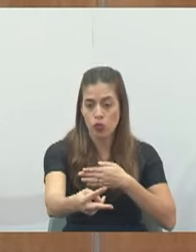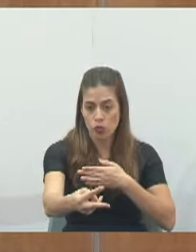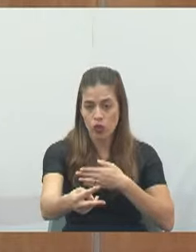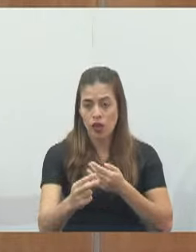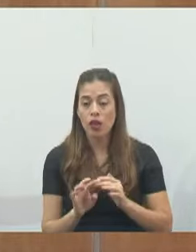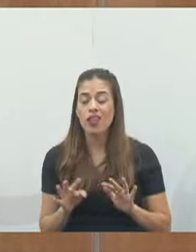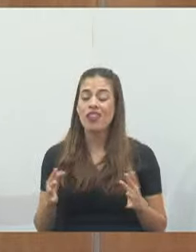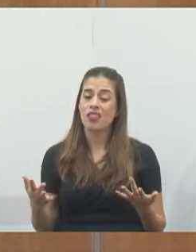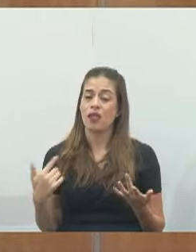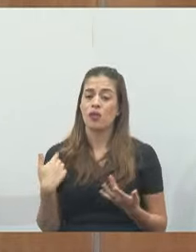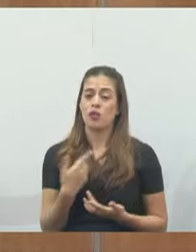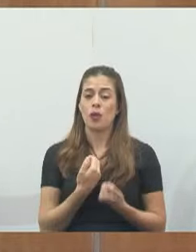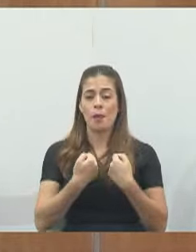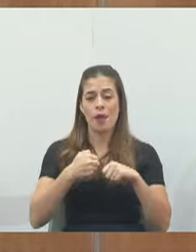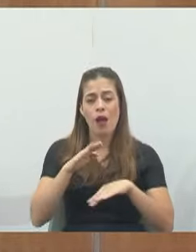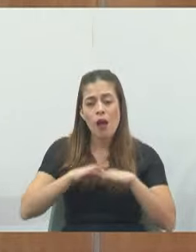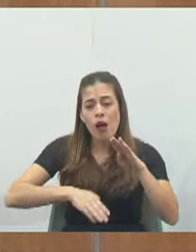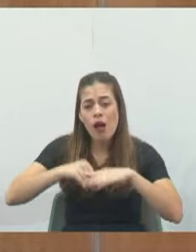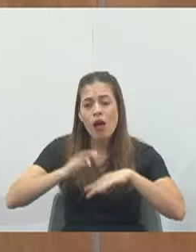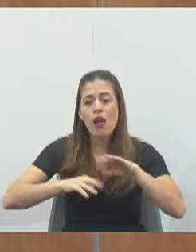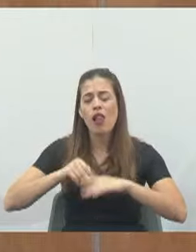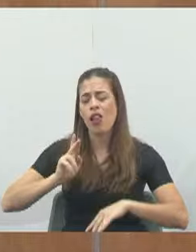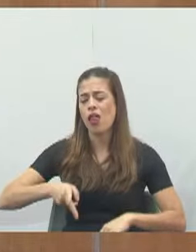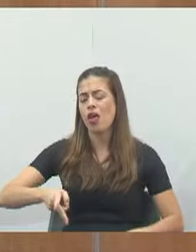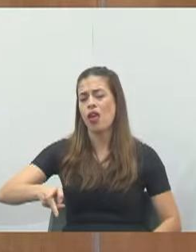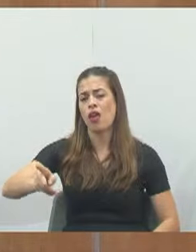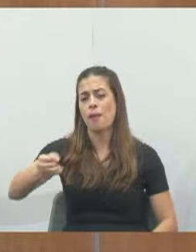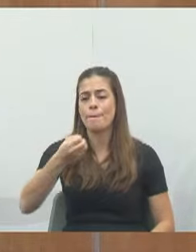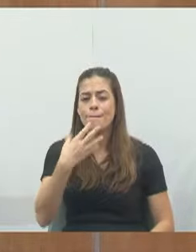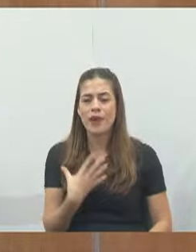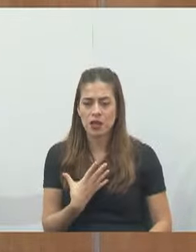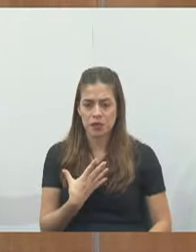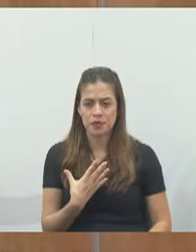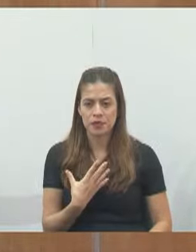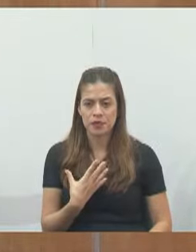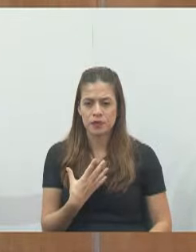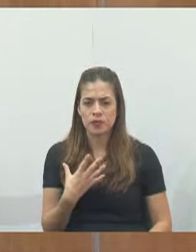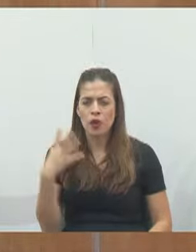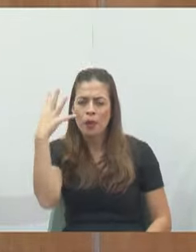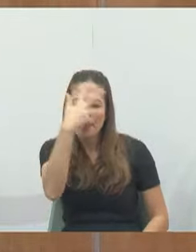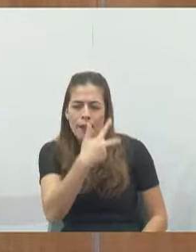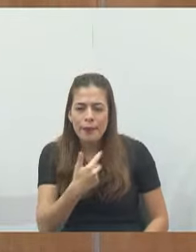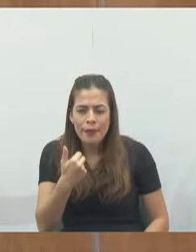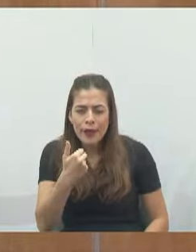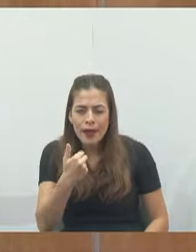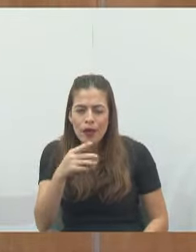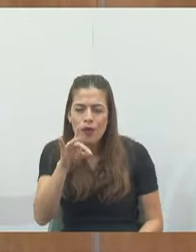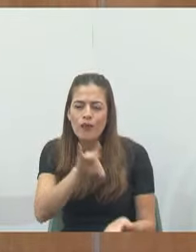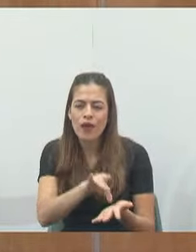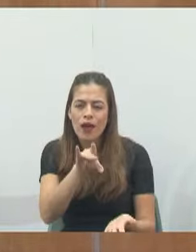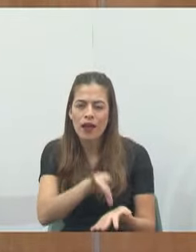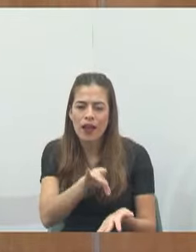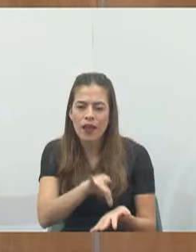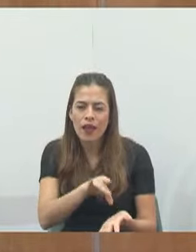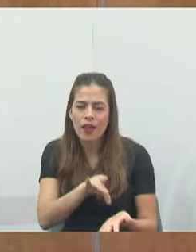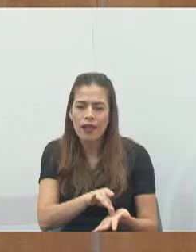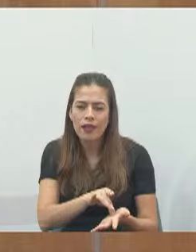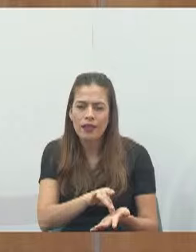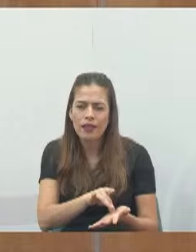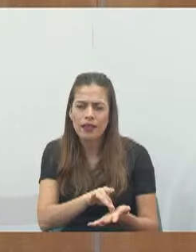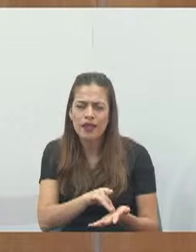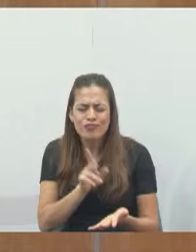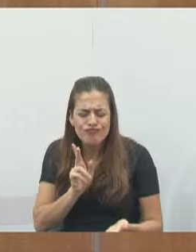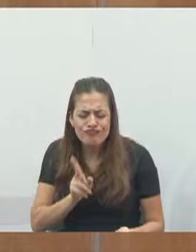nós precisamos praticar sempre o bem, o belo e o verdadeiro a